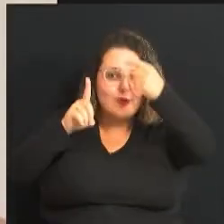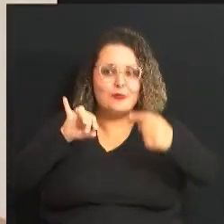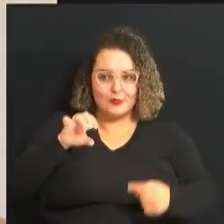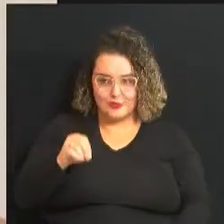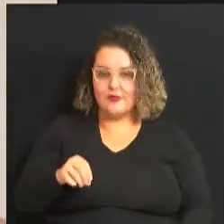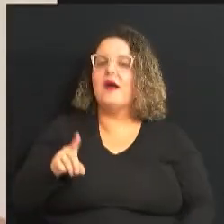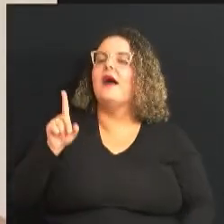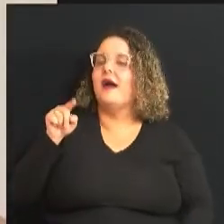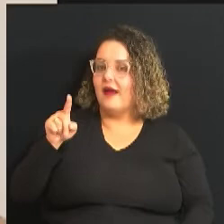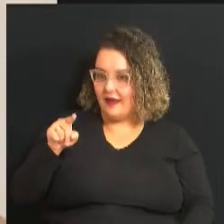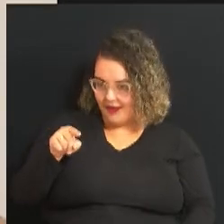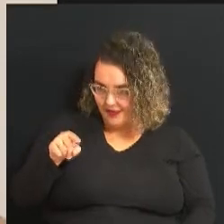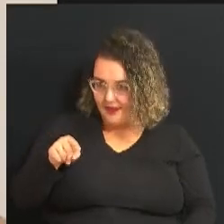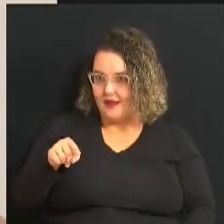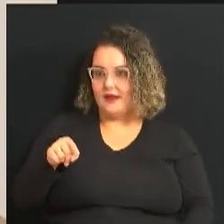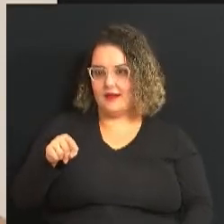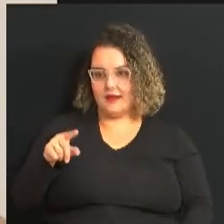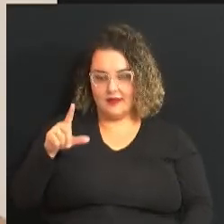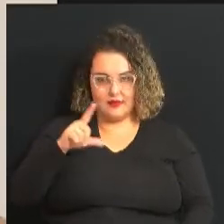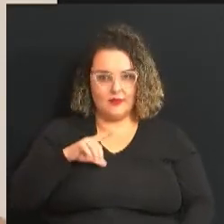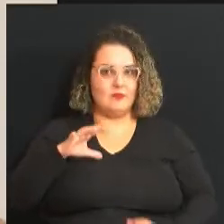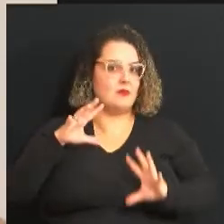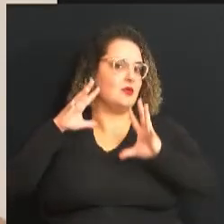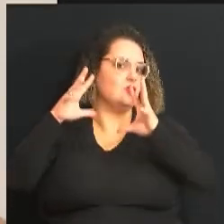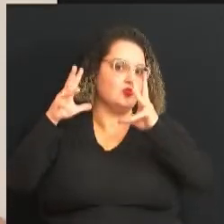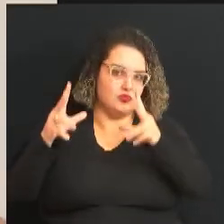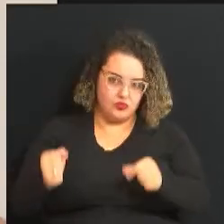Existem, para todos esses métodos,